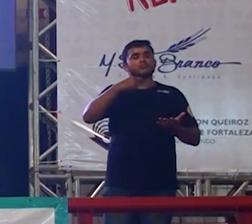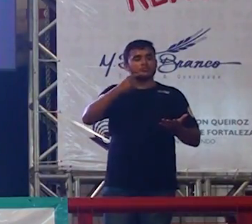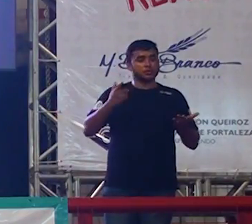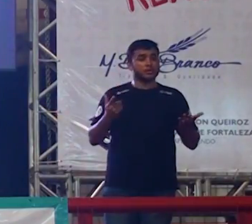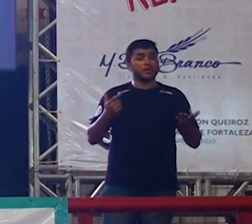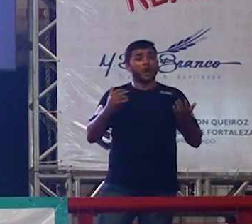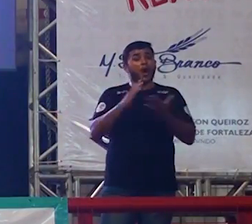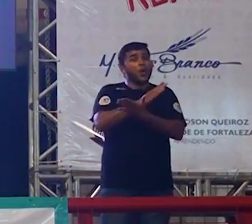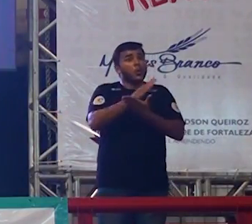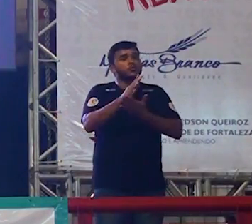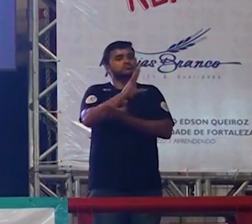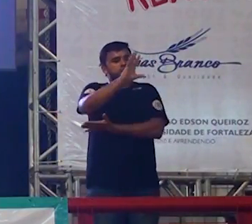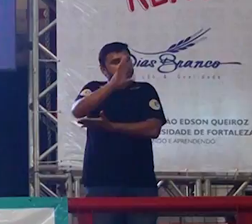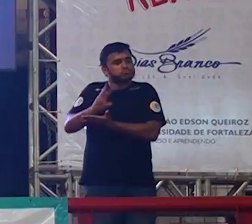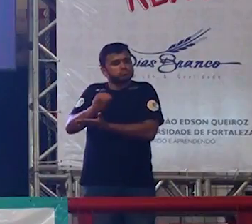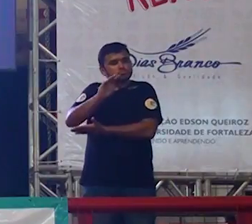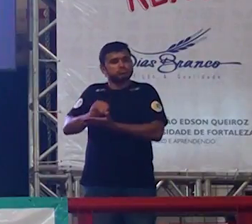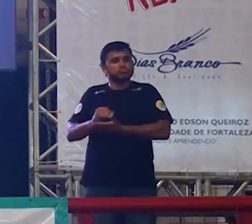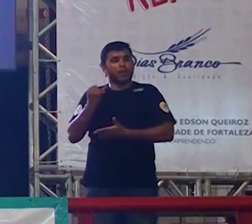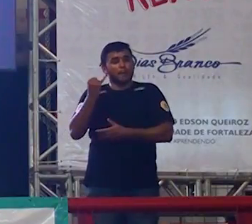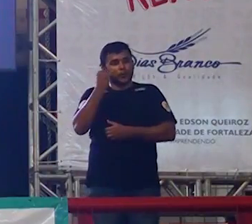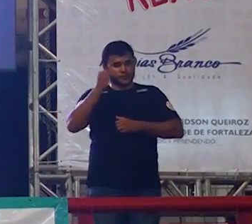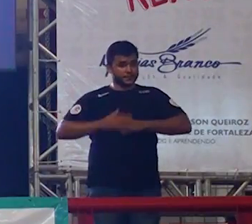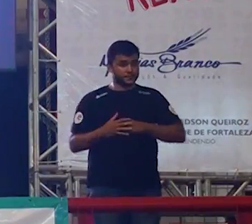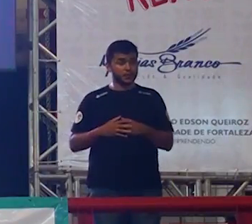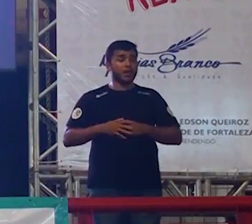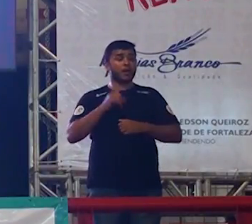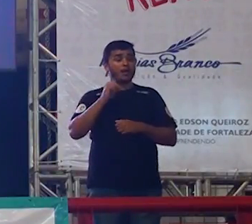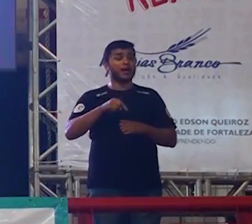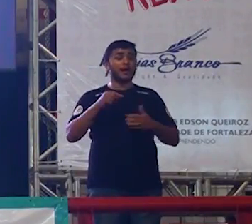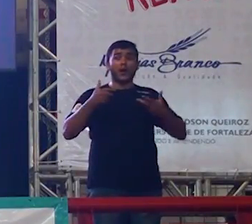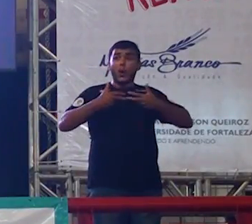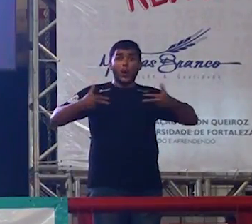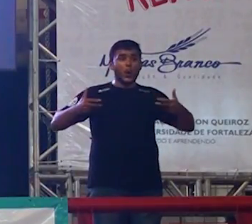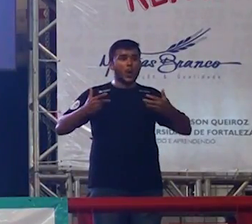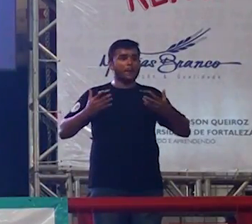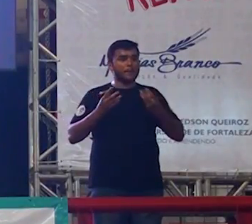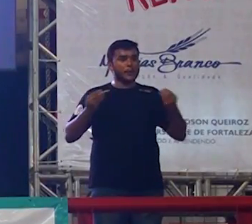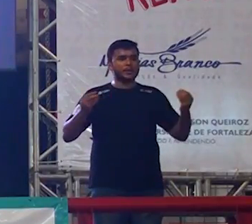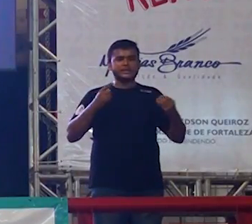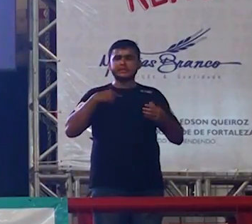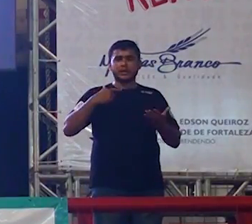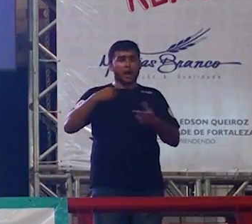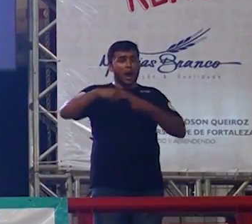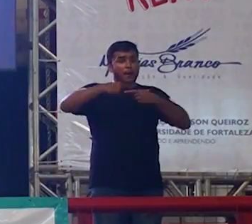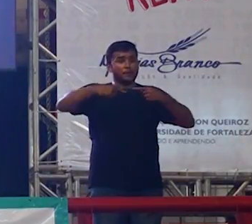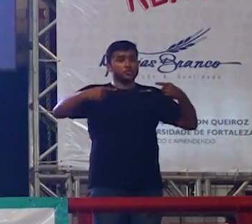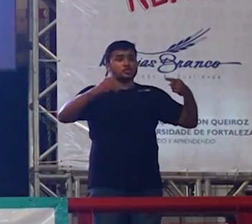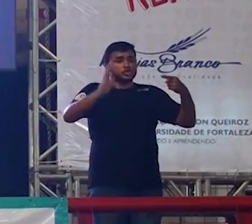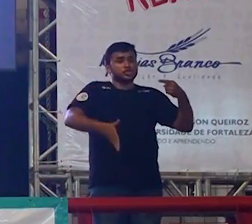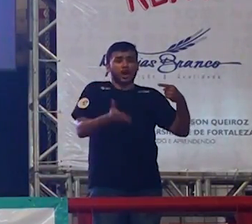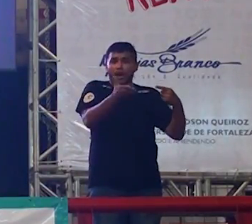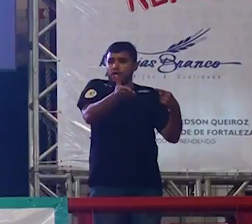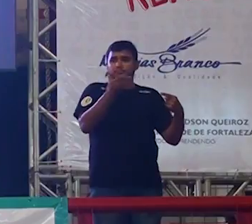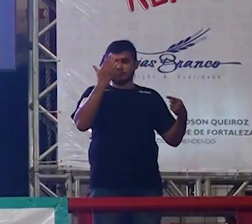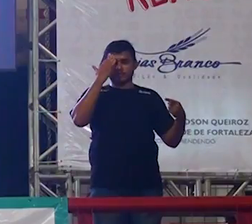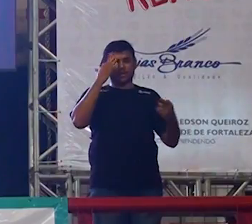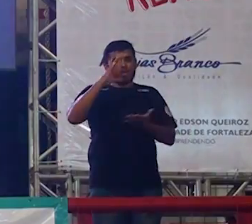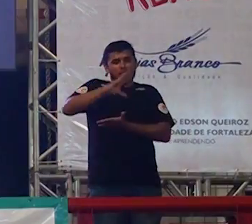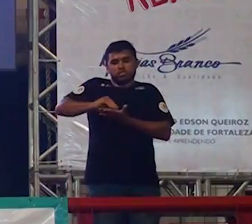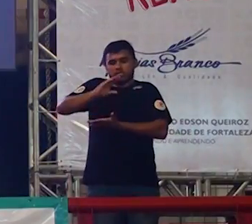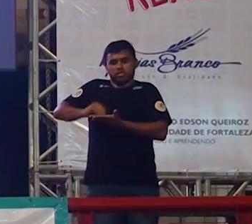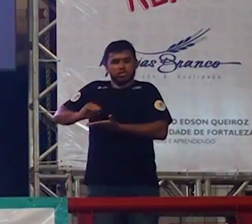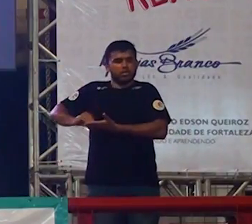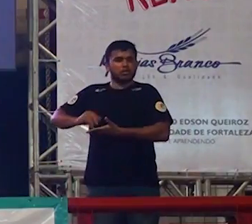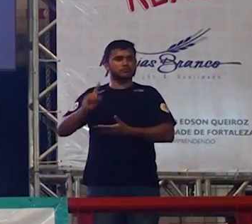que ele está explicando. Anote só o essencial, porque muita coisa já está na apostila, não precisa mais anotar no caderno aquilo que já